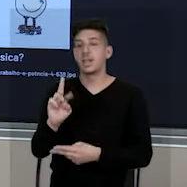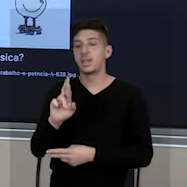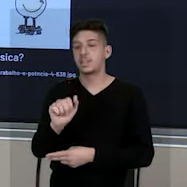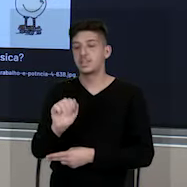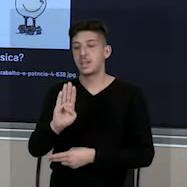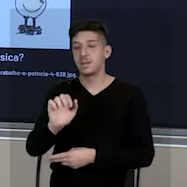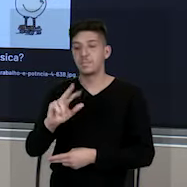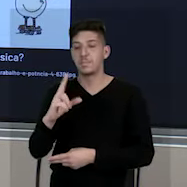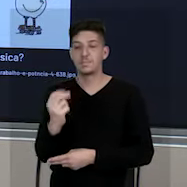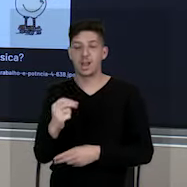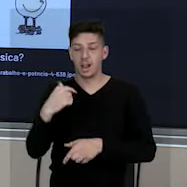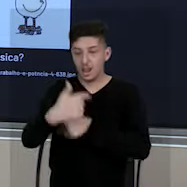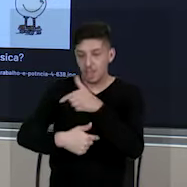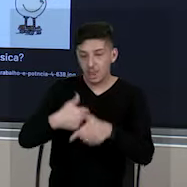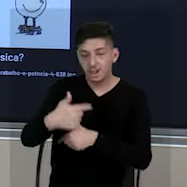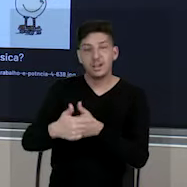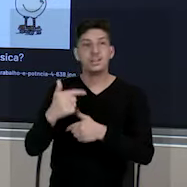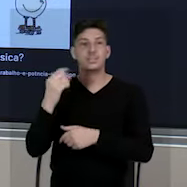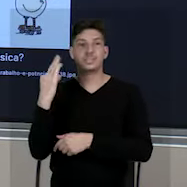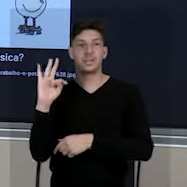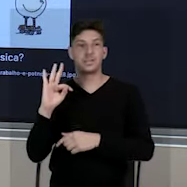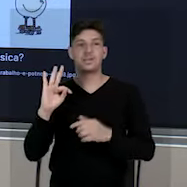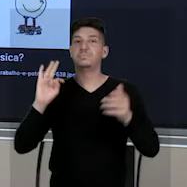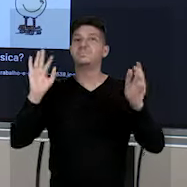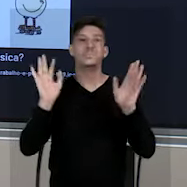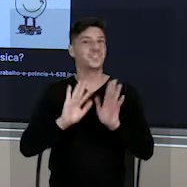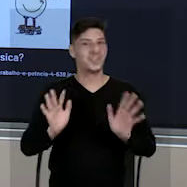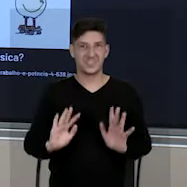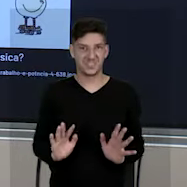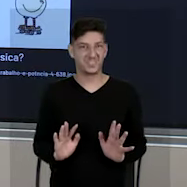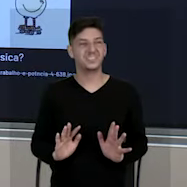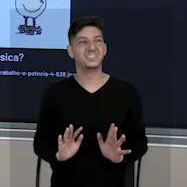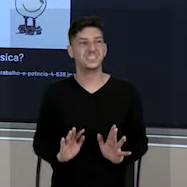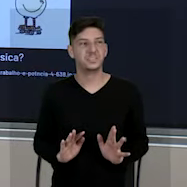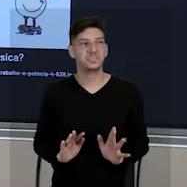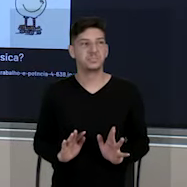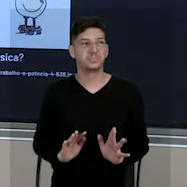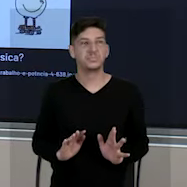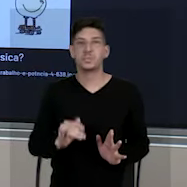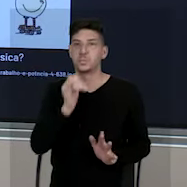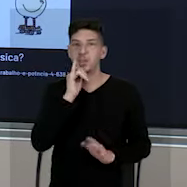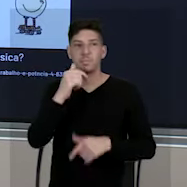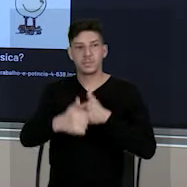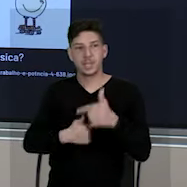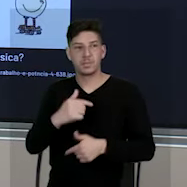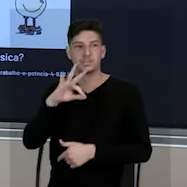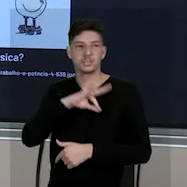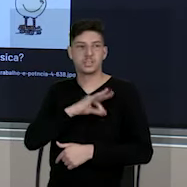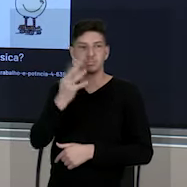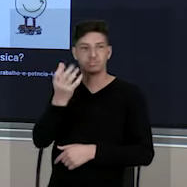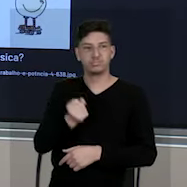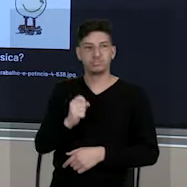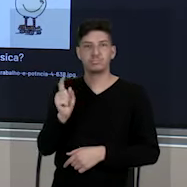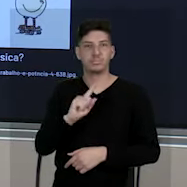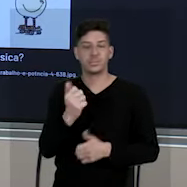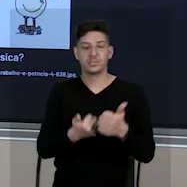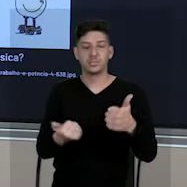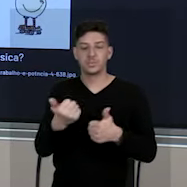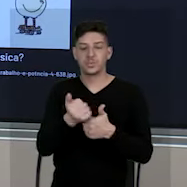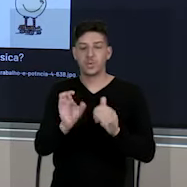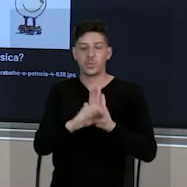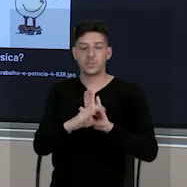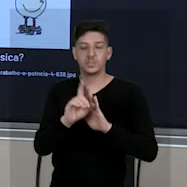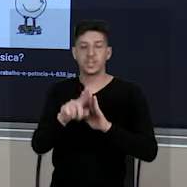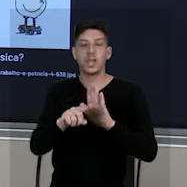pensar, um trabalho de escola, um trabalho, fazer um trabalho ali, né, e ganhar um salário a respeito dele. O trabalho aqui já vai ser a aplicação,